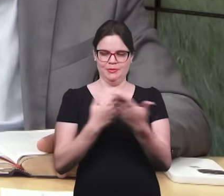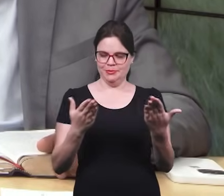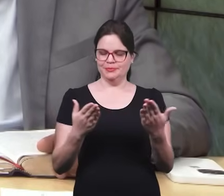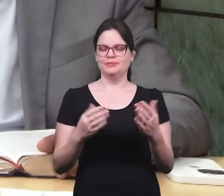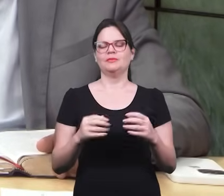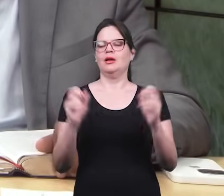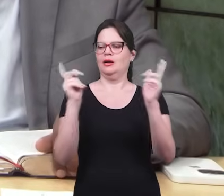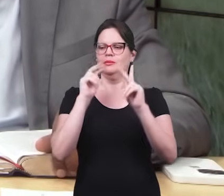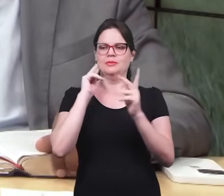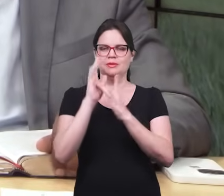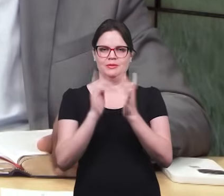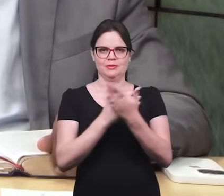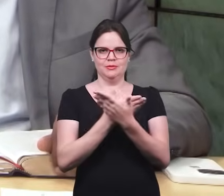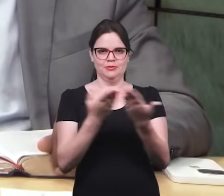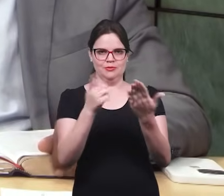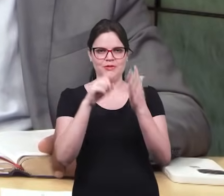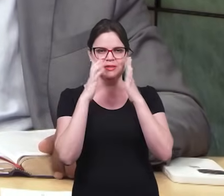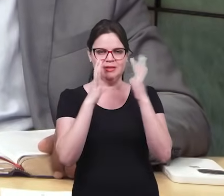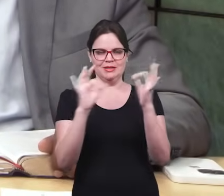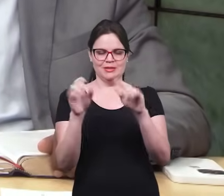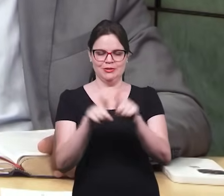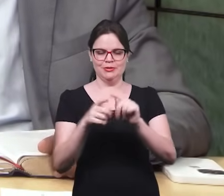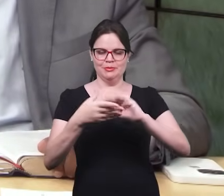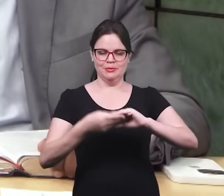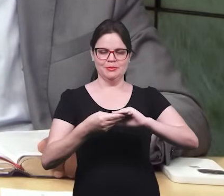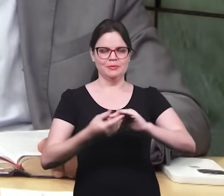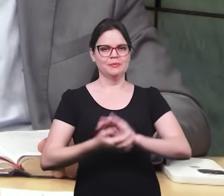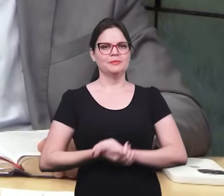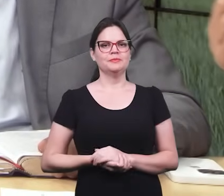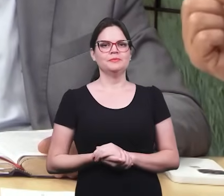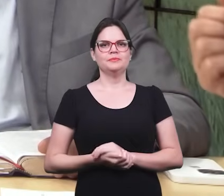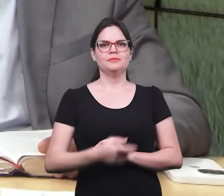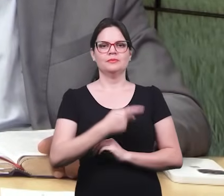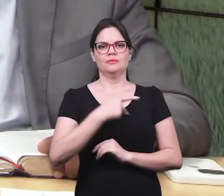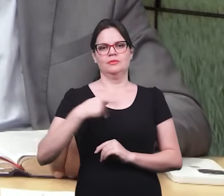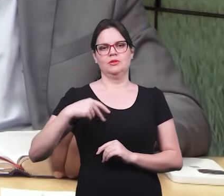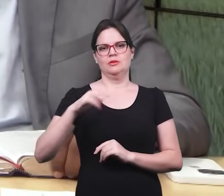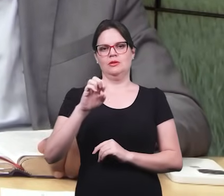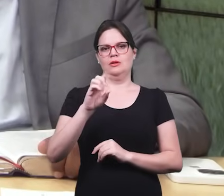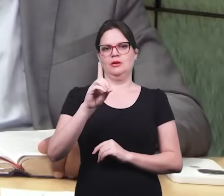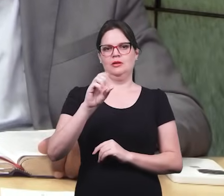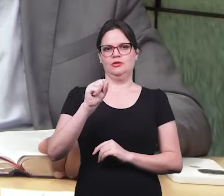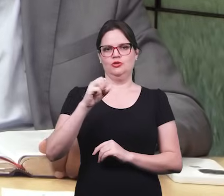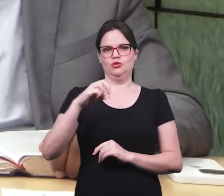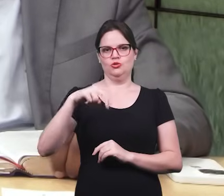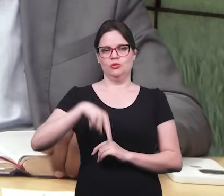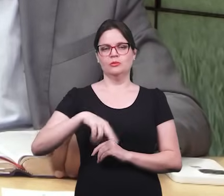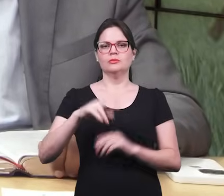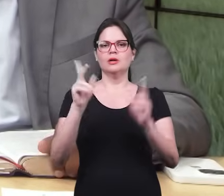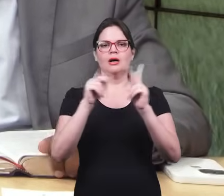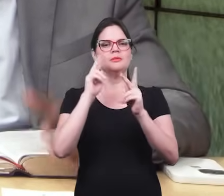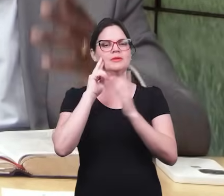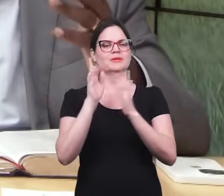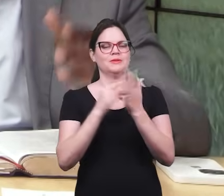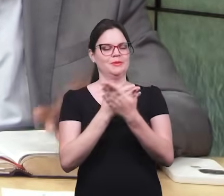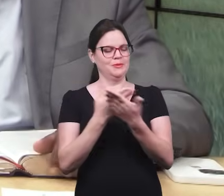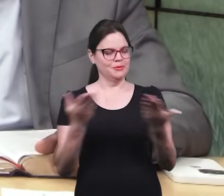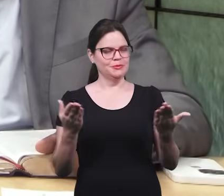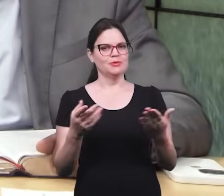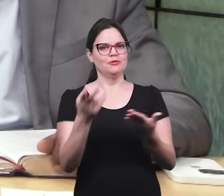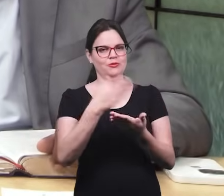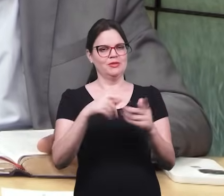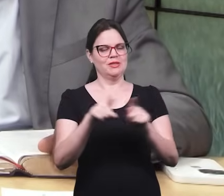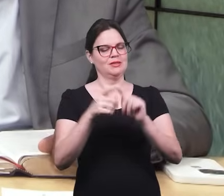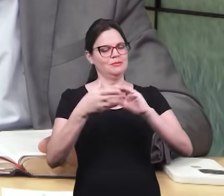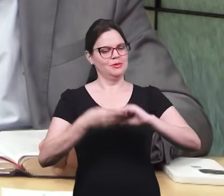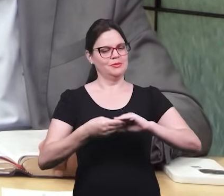Edson nossos expectadores nossos irmãos Pastor Edson pceu Pastor Alexandre pastor fulan e os nossos irmãos